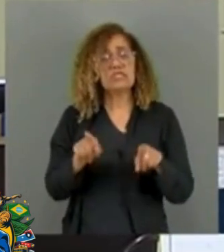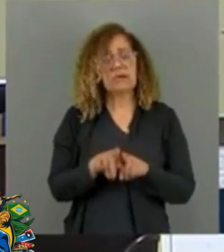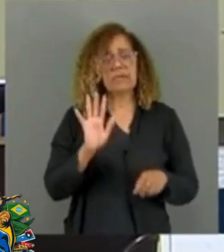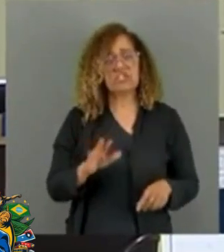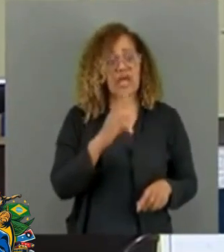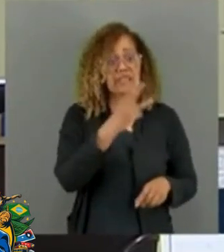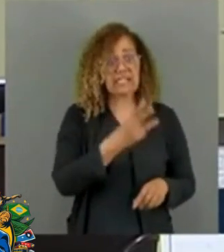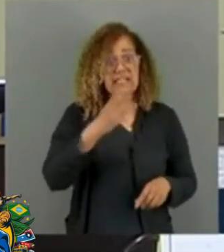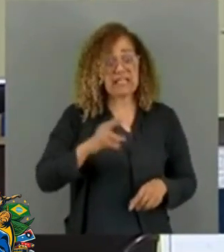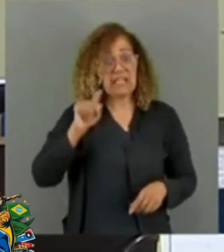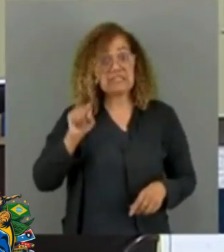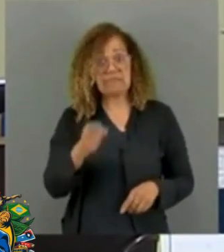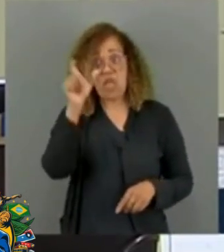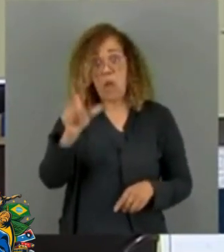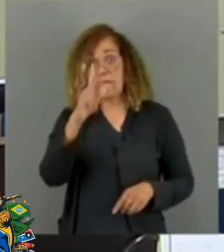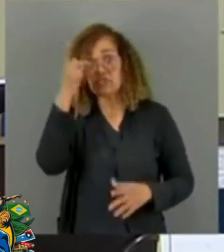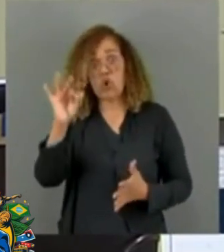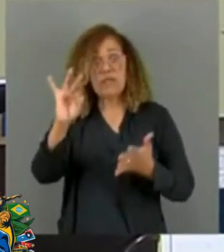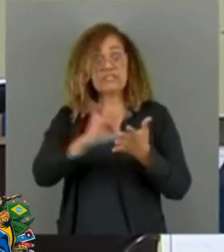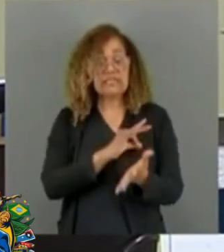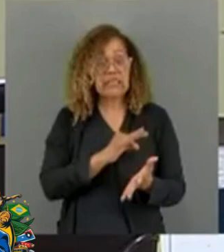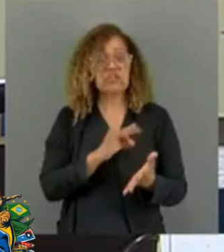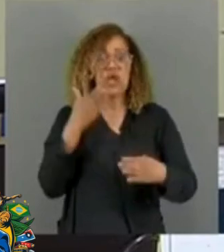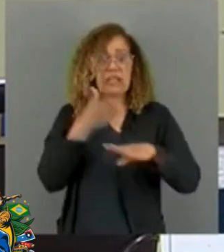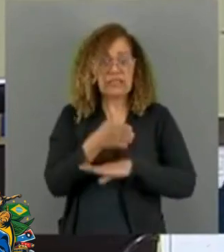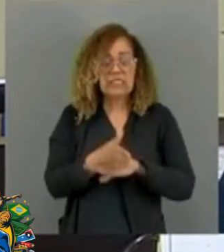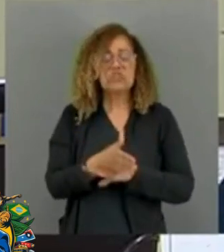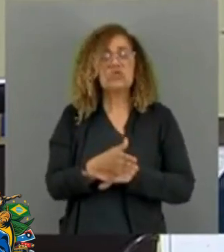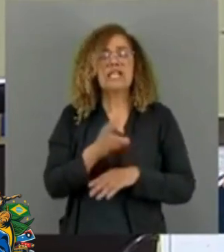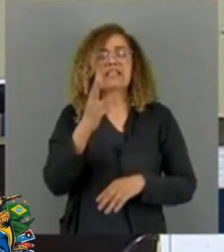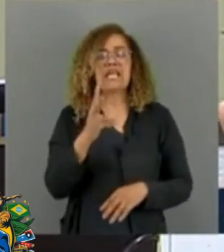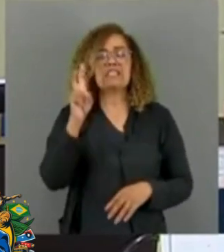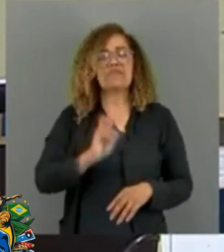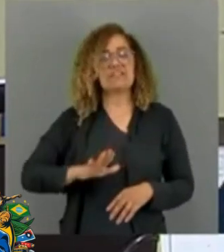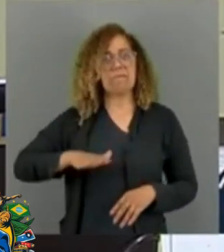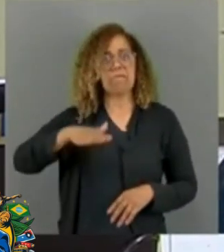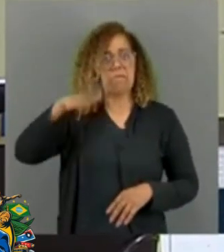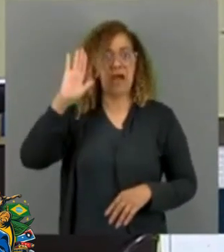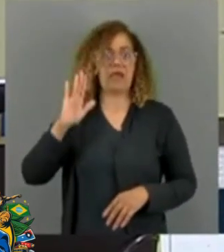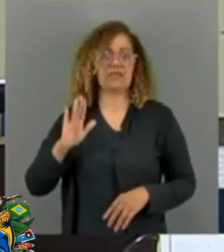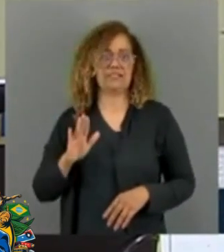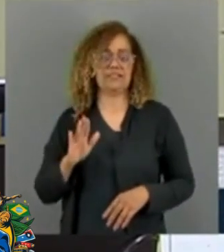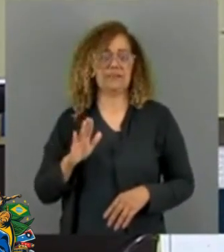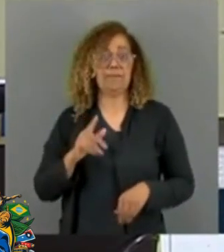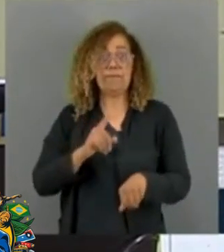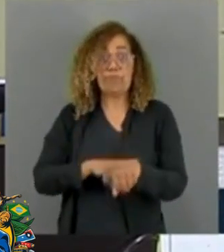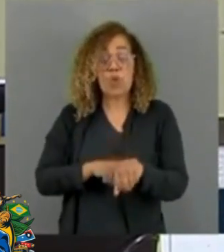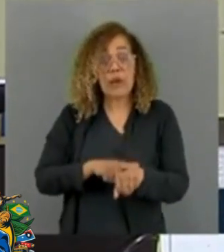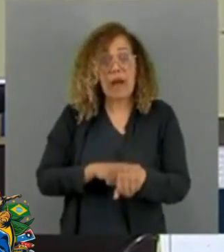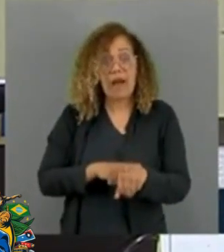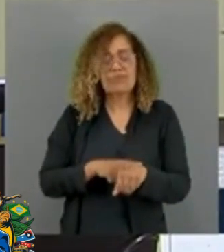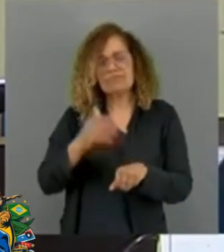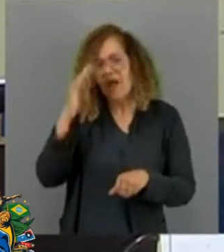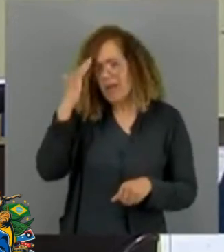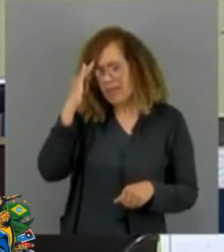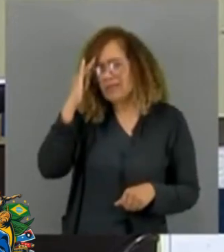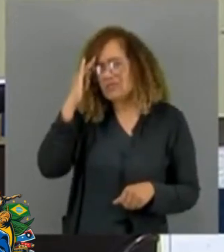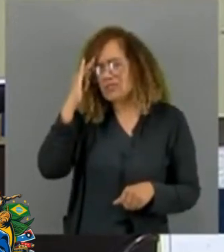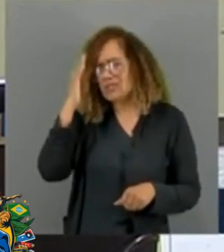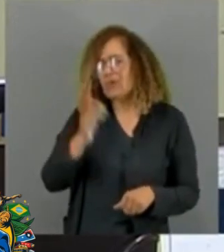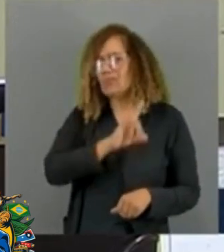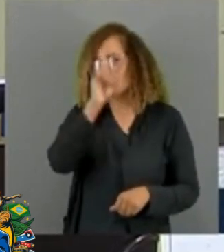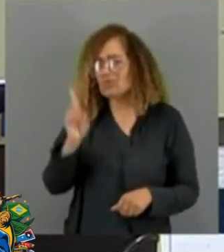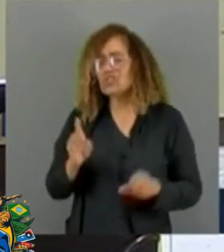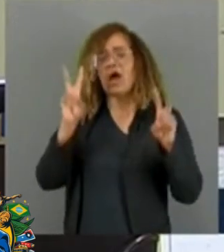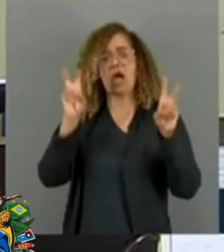mil inscritos do canal, com mais de 3 vezes a média da audiência para aquele horário. E entendi, então, que naquele dia o